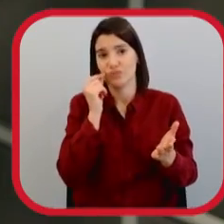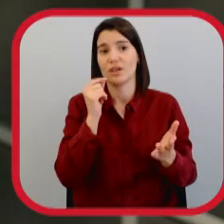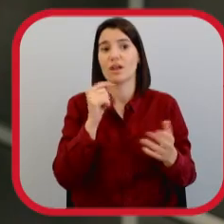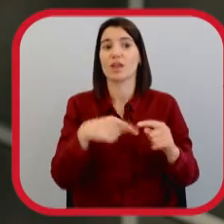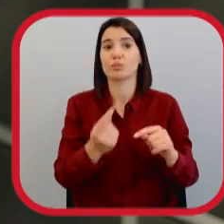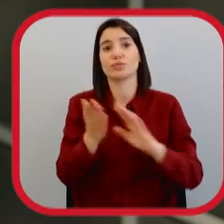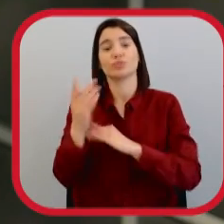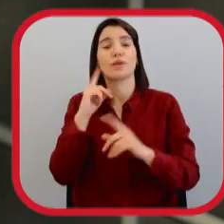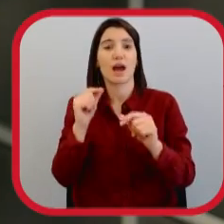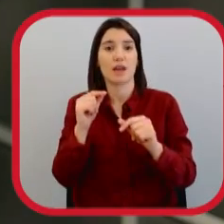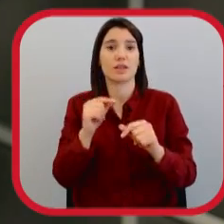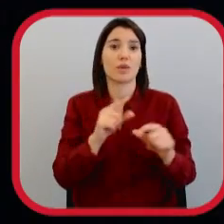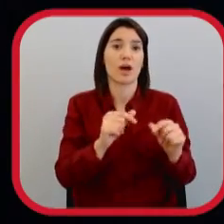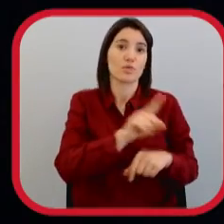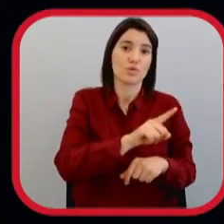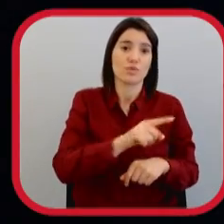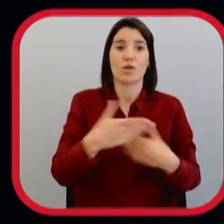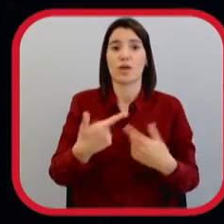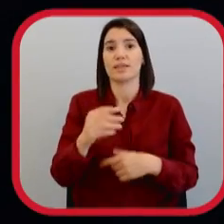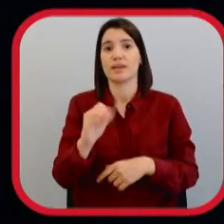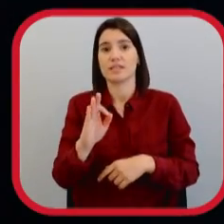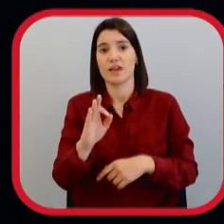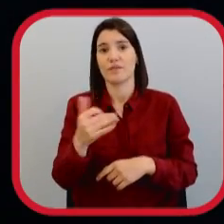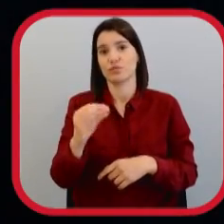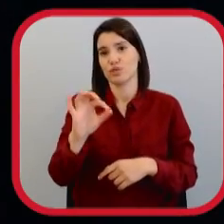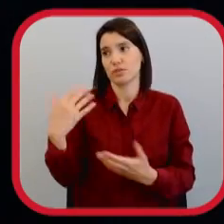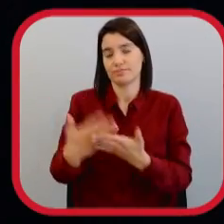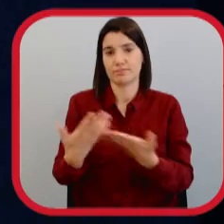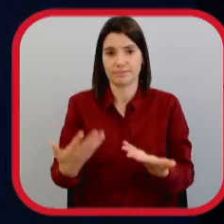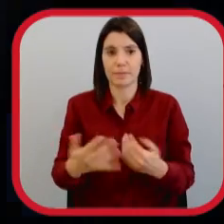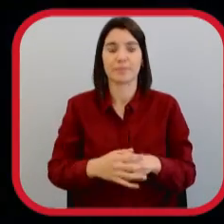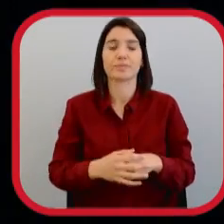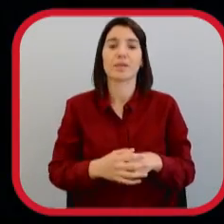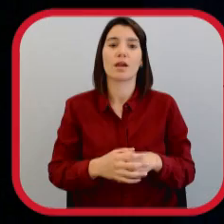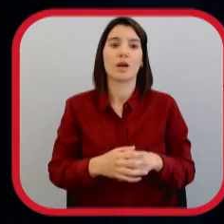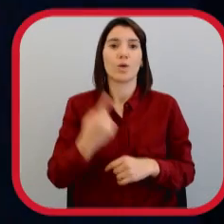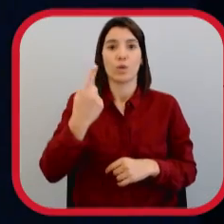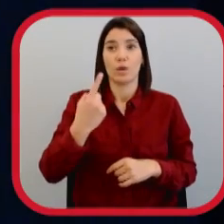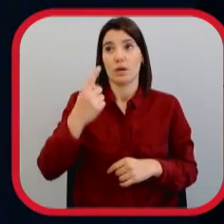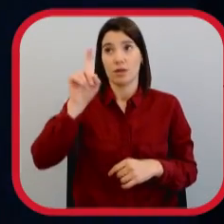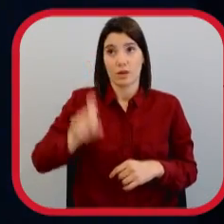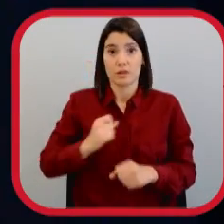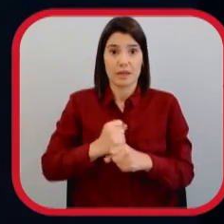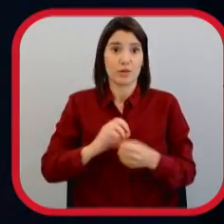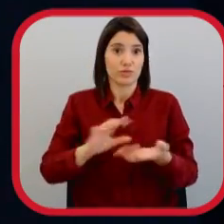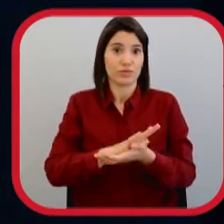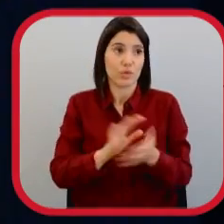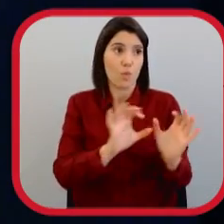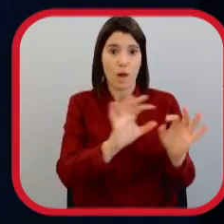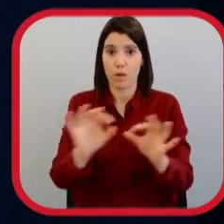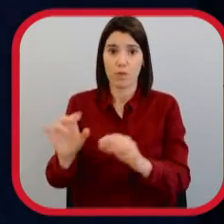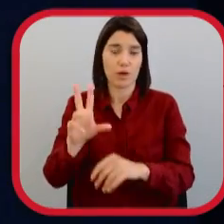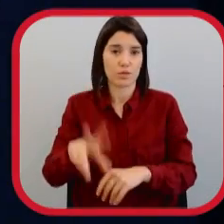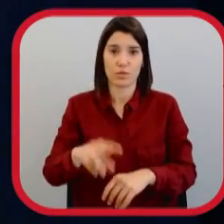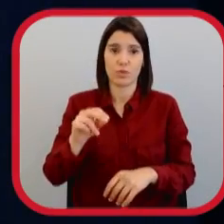depois cheguei à rádio, primeiro na Antena 1 e depois aqui na TSF, onde estou desde 2018. Um dia de trabalho de jornalismo